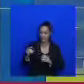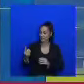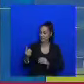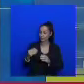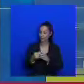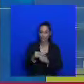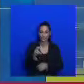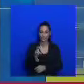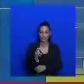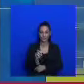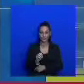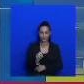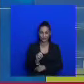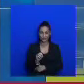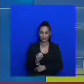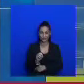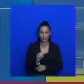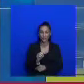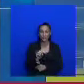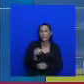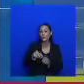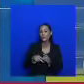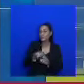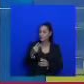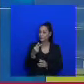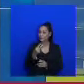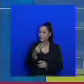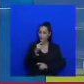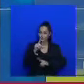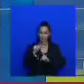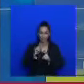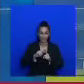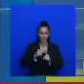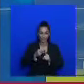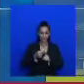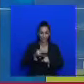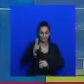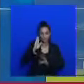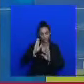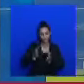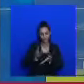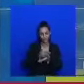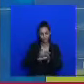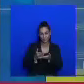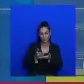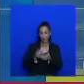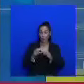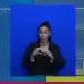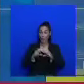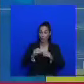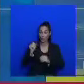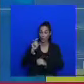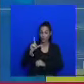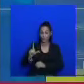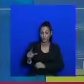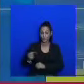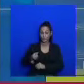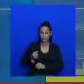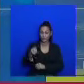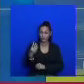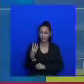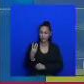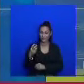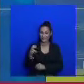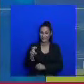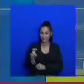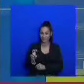de 0, 1 a 50. O segundo sorteio da Dupla Sena já começou. Bola azul,